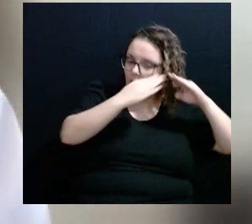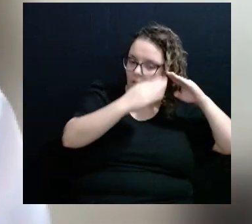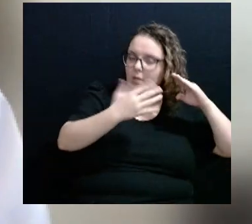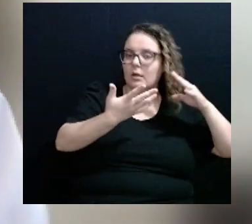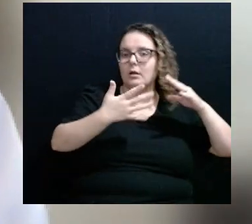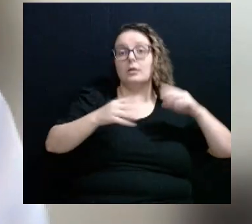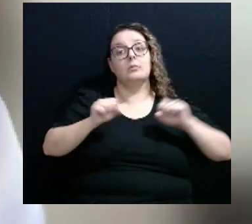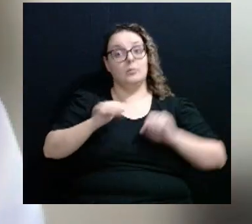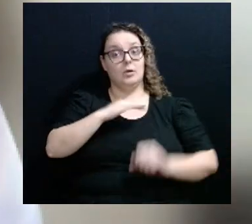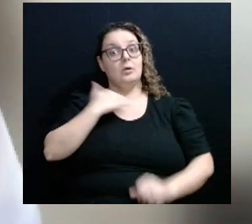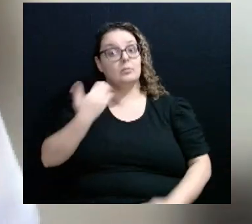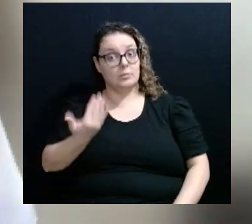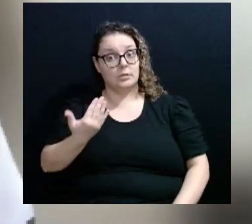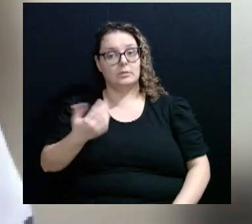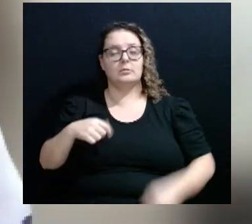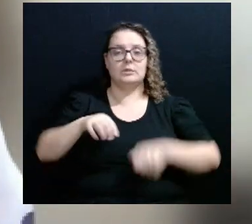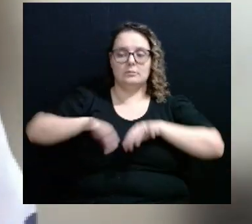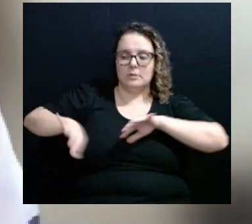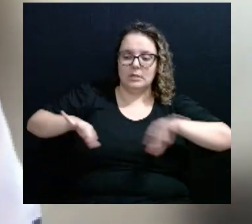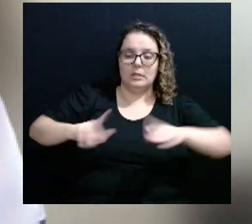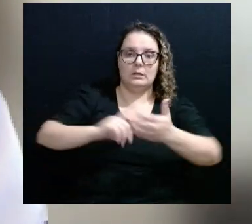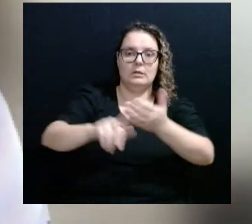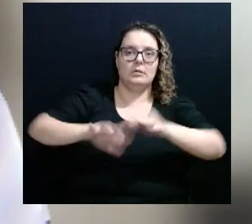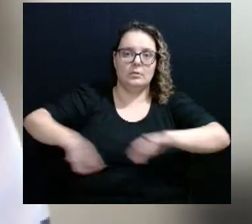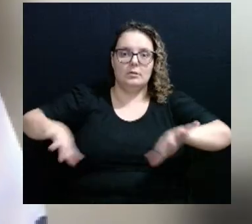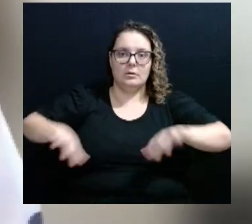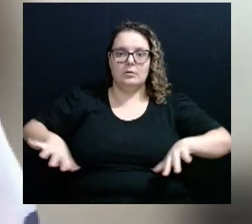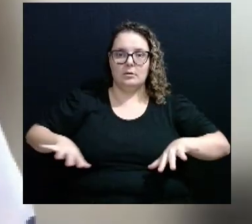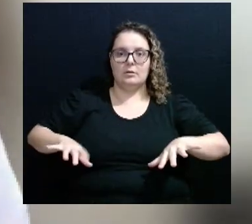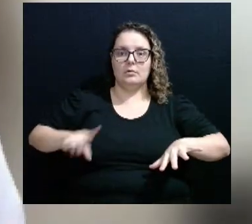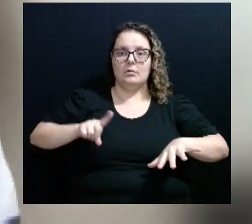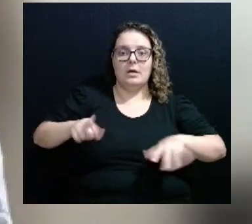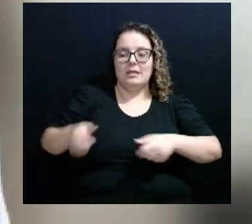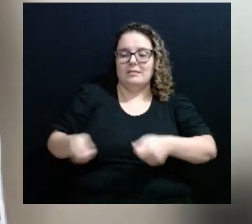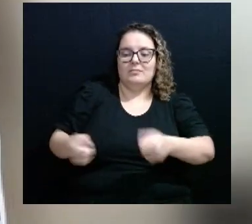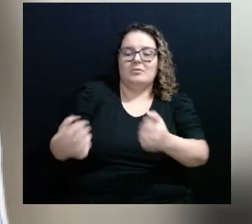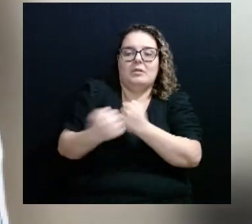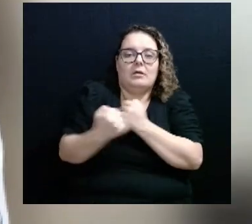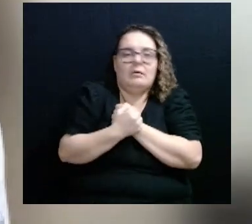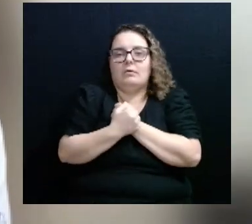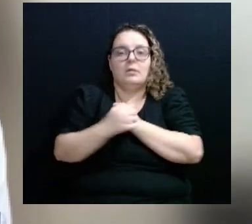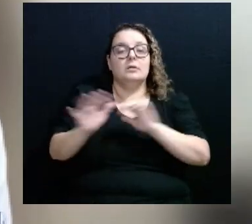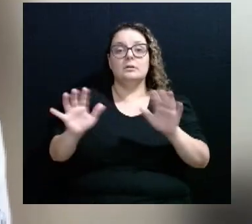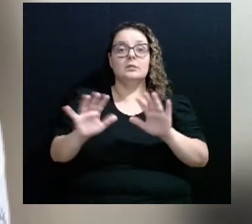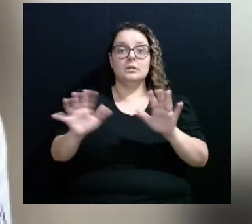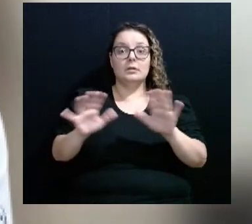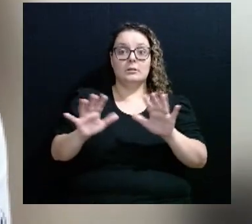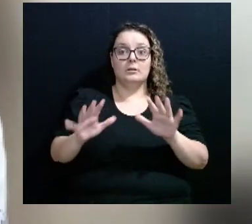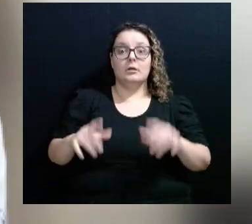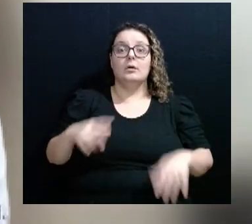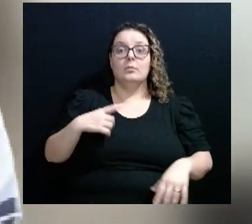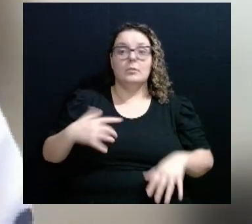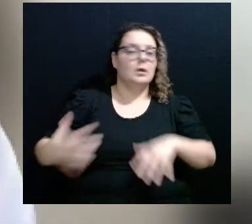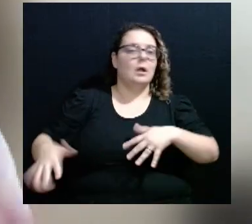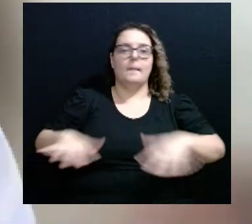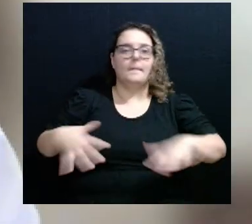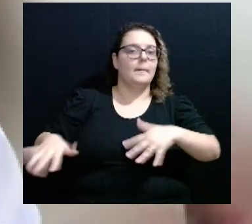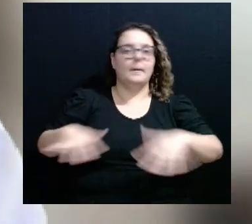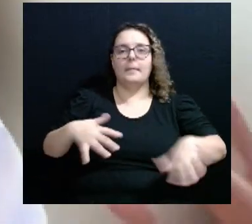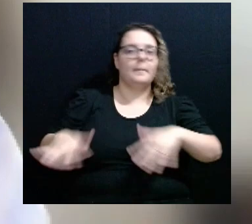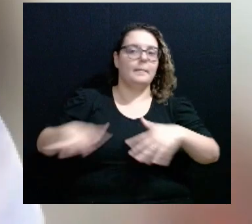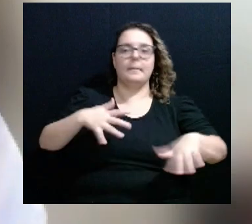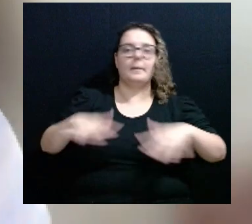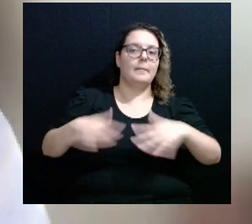quina, por exemplo, para ela não machucar, não conter a pessoa, não segurar, porque ela está tendo